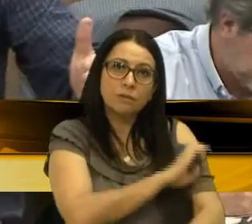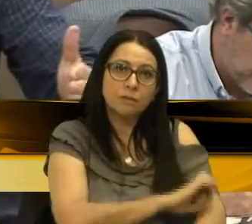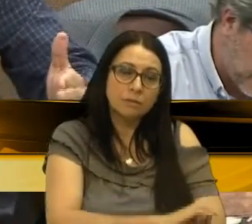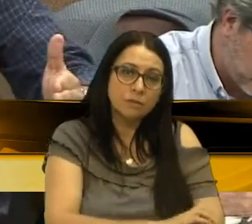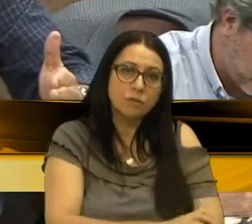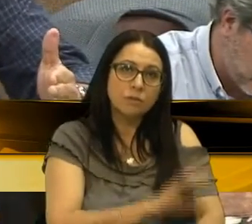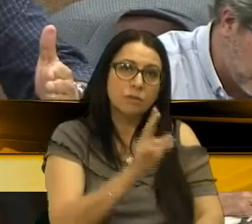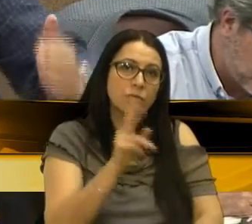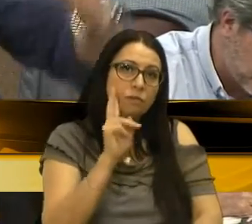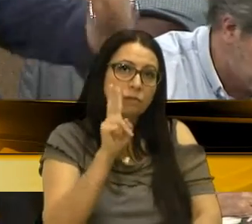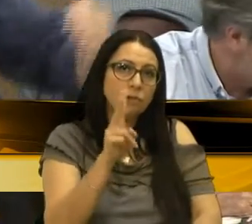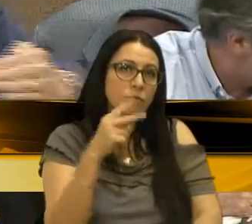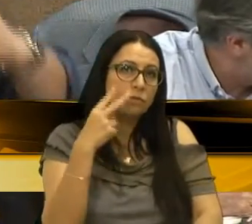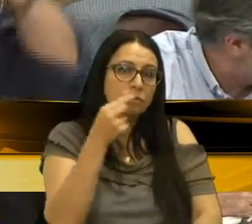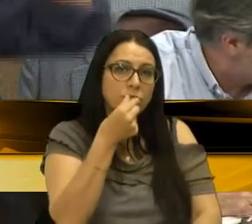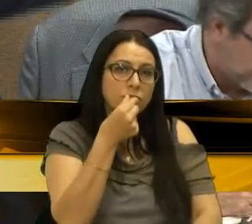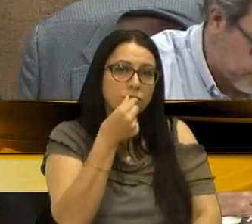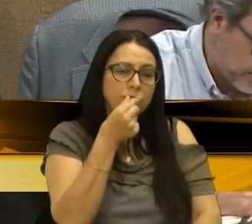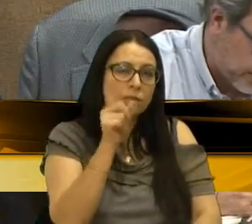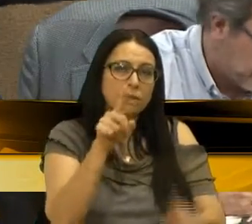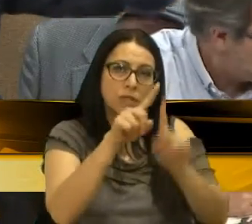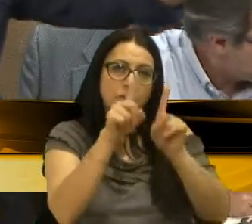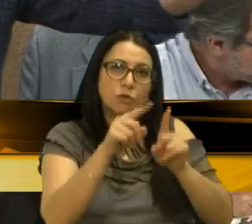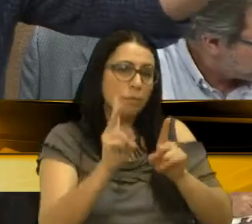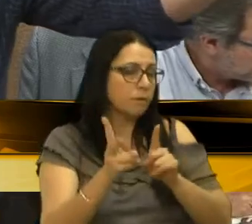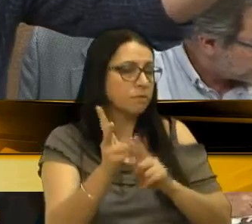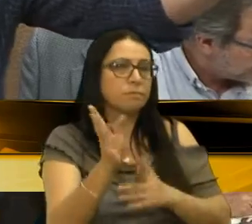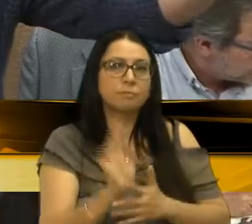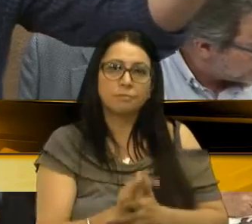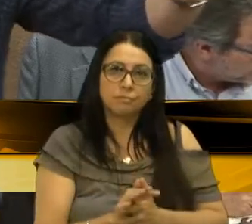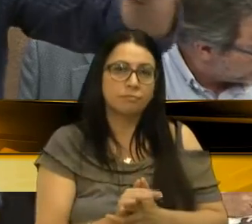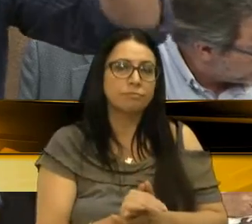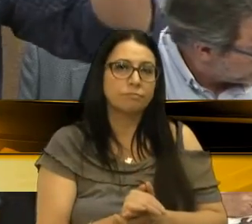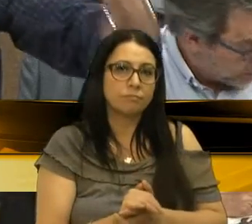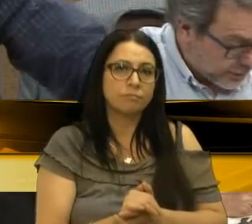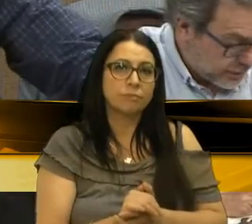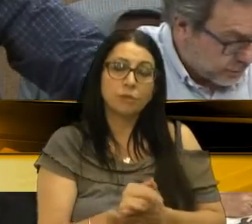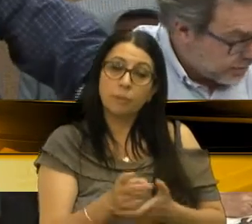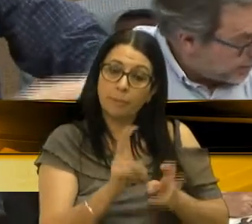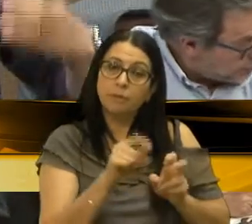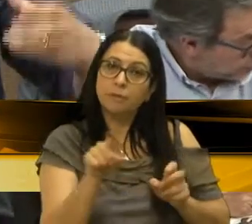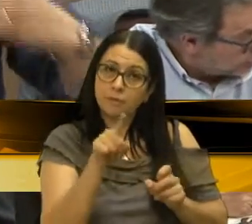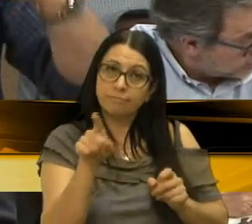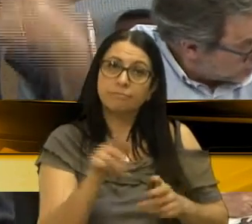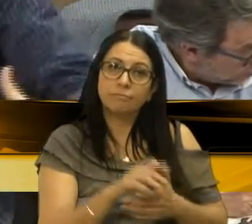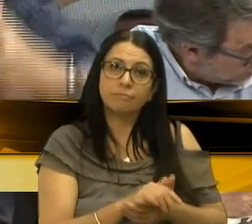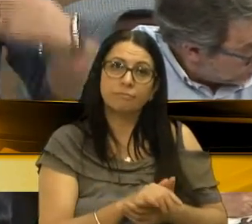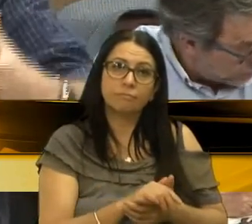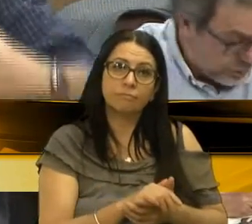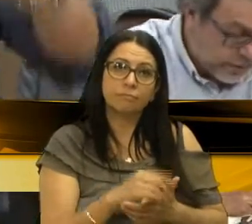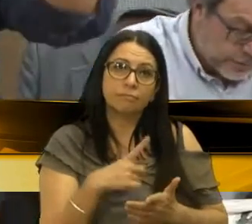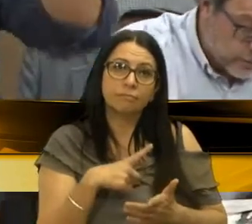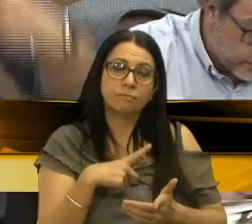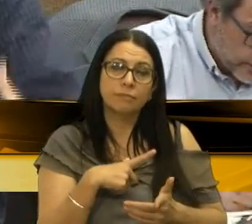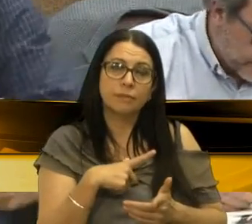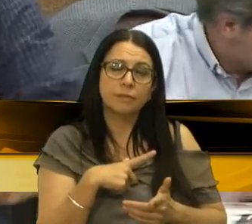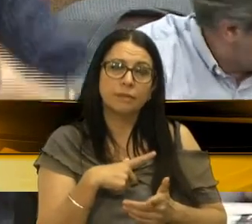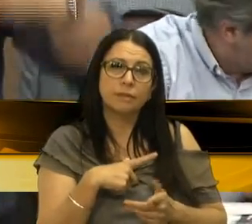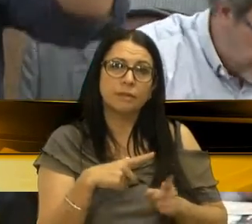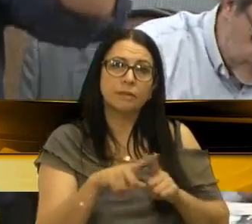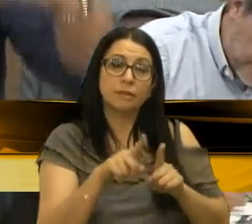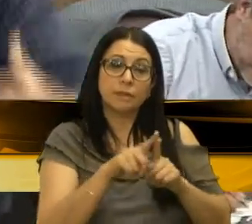findo isso, vereador Beltrão, ele é um servidor por resto da vida, né? Então a gente percebe que tem que ter